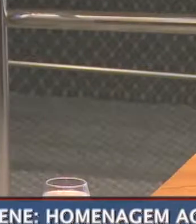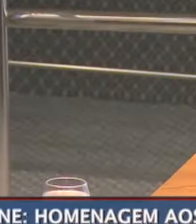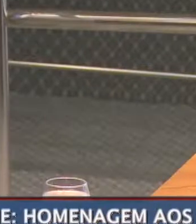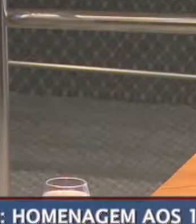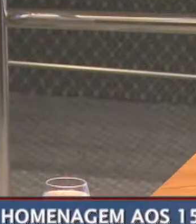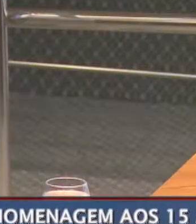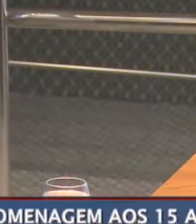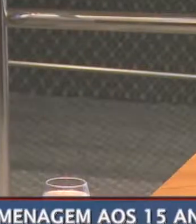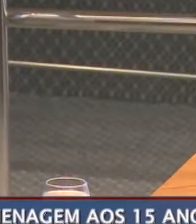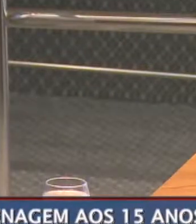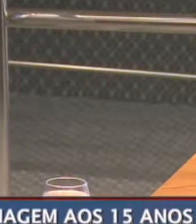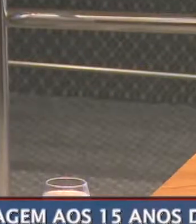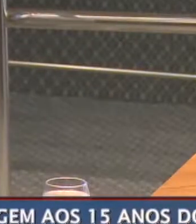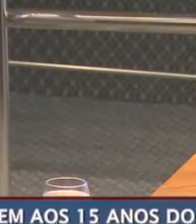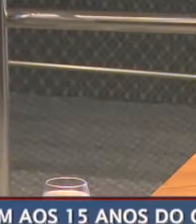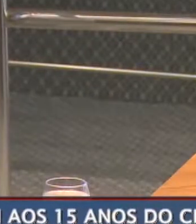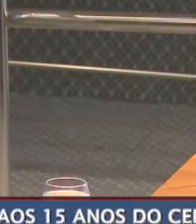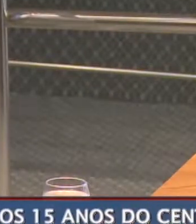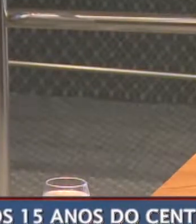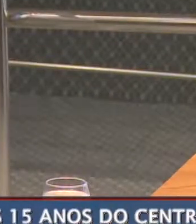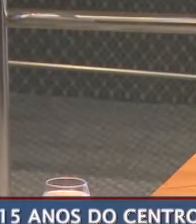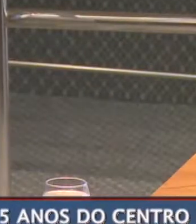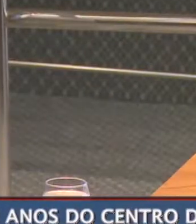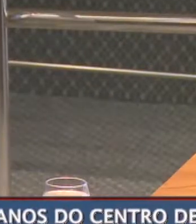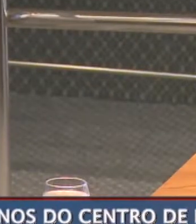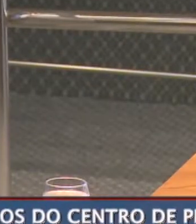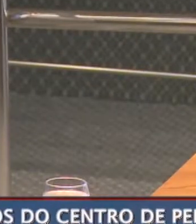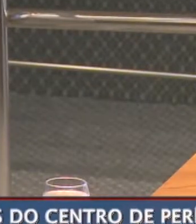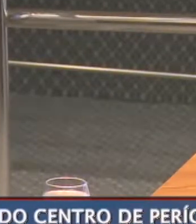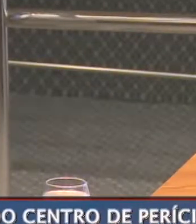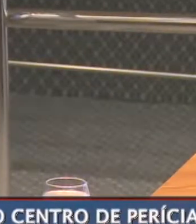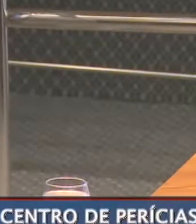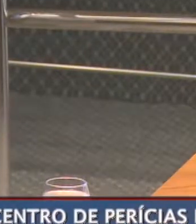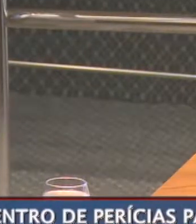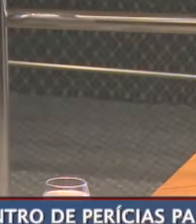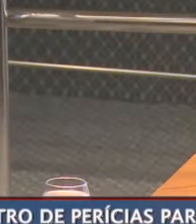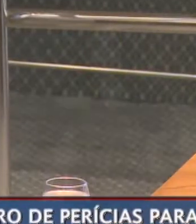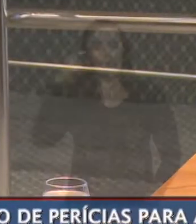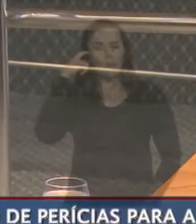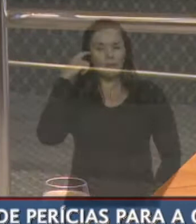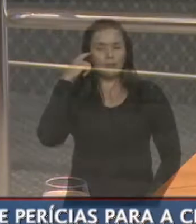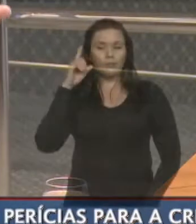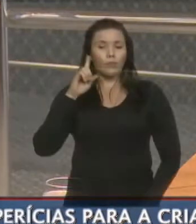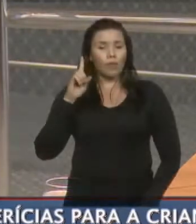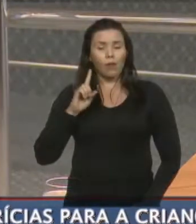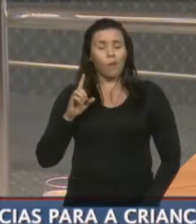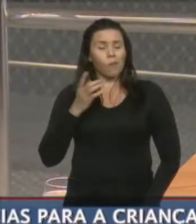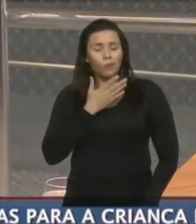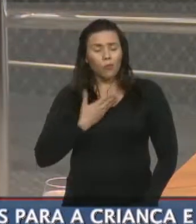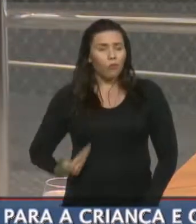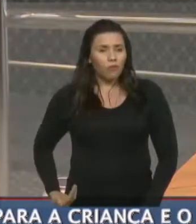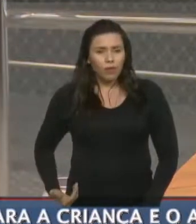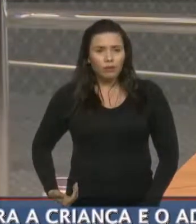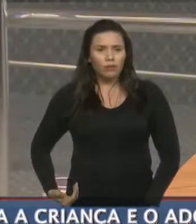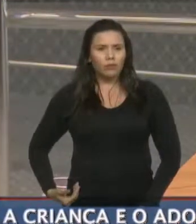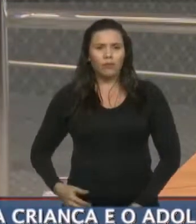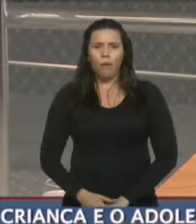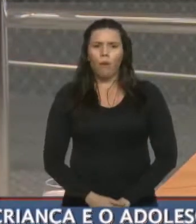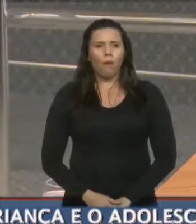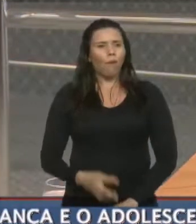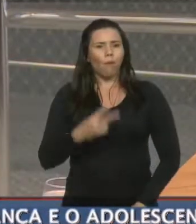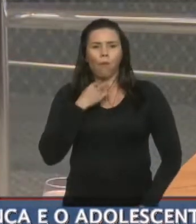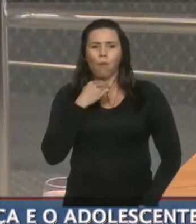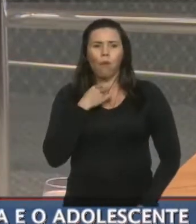adolescente não pode ser suplantada nem mesmo pelo Estado quando busca aplicar sua jurisdição